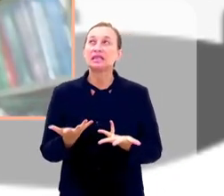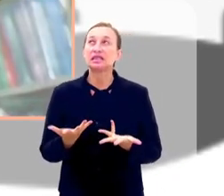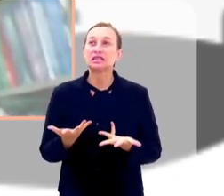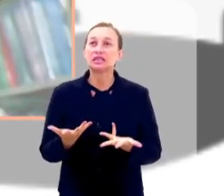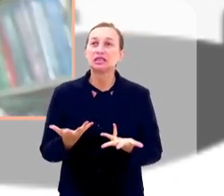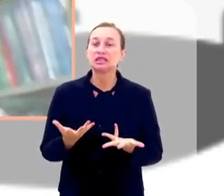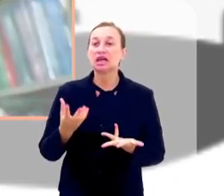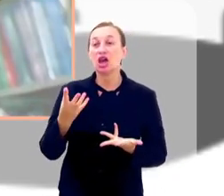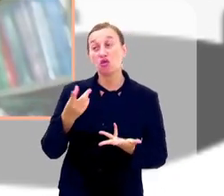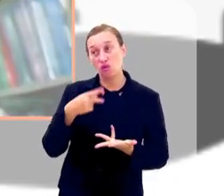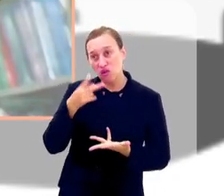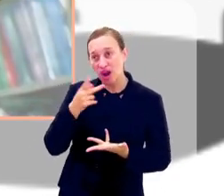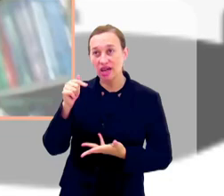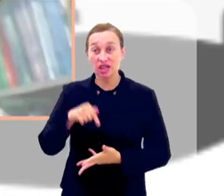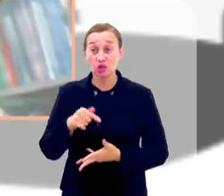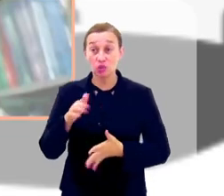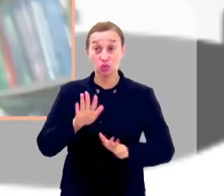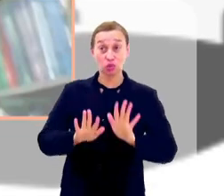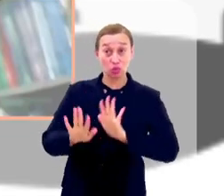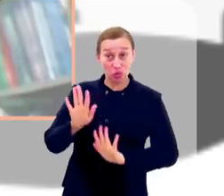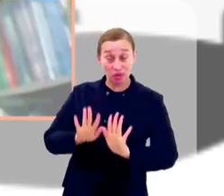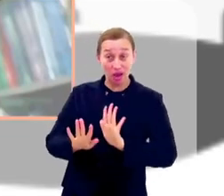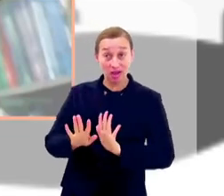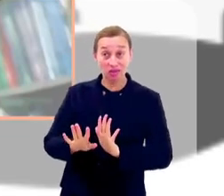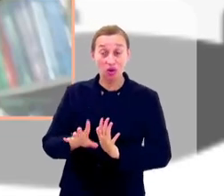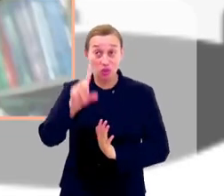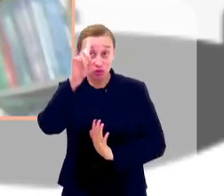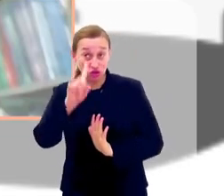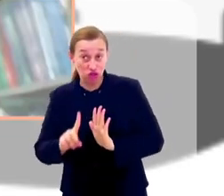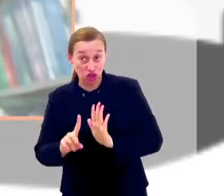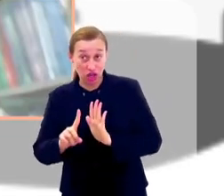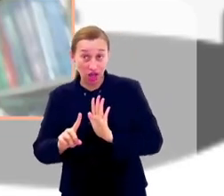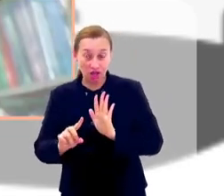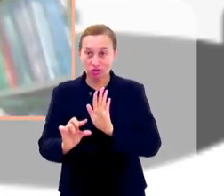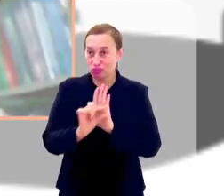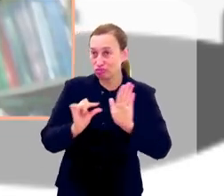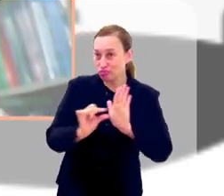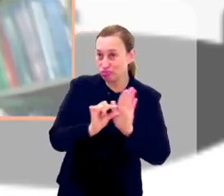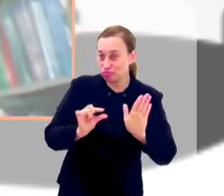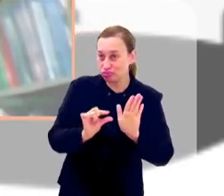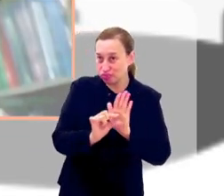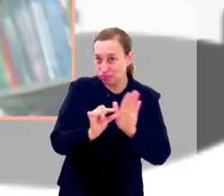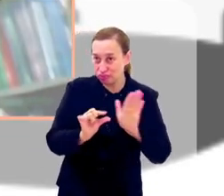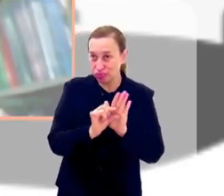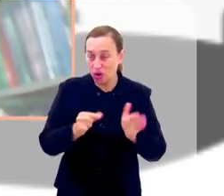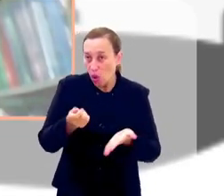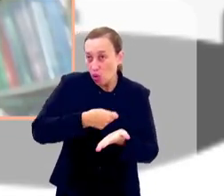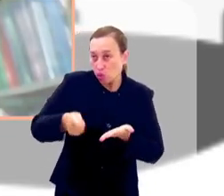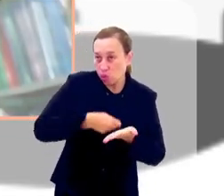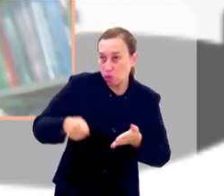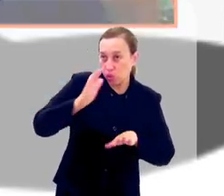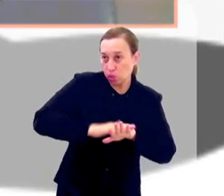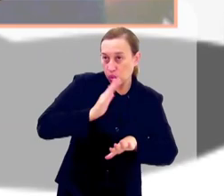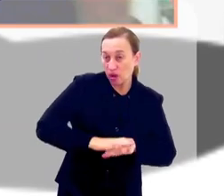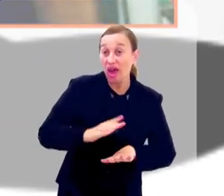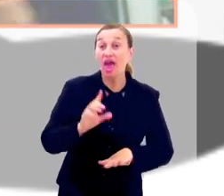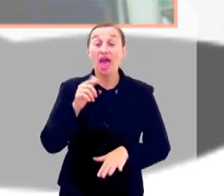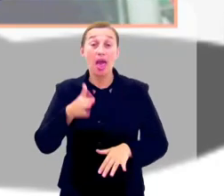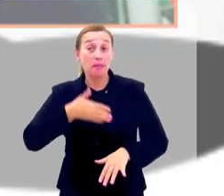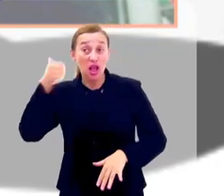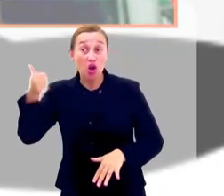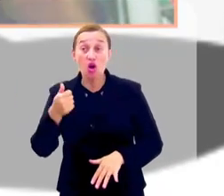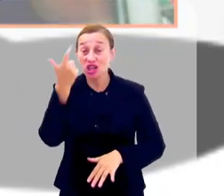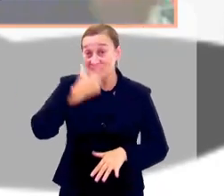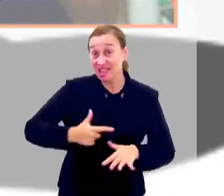a gente, eu vou pegar aqui, né, com todo cuidado com os direitos autorais, se a gente pega o samba da benção, né, é melhor ser alegre que